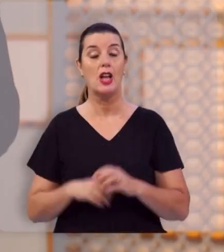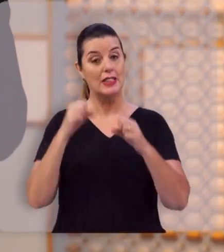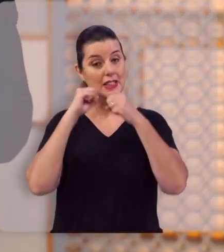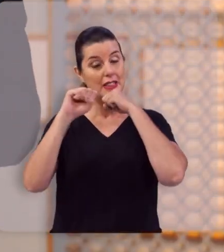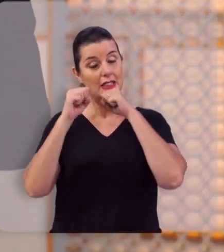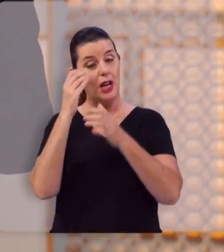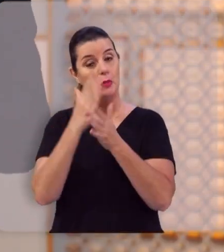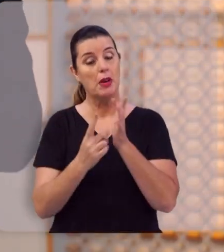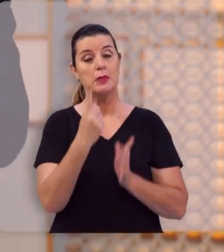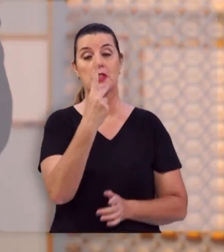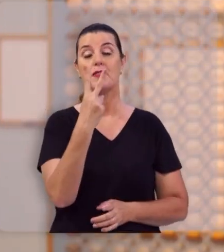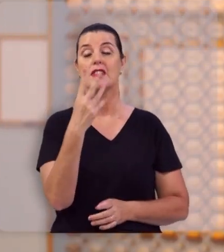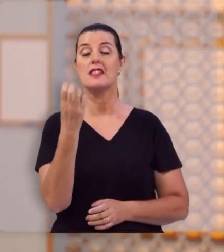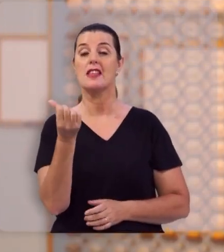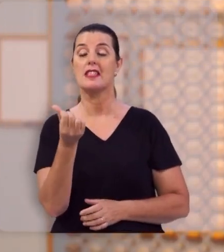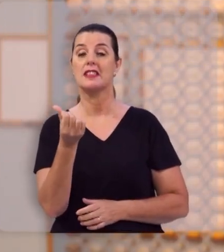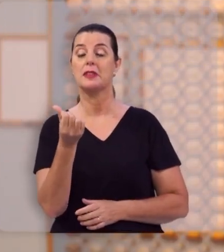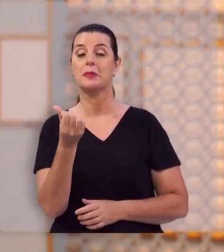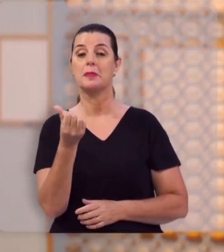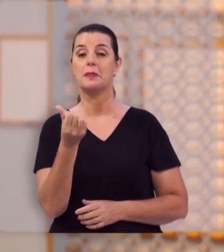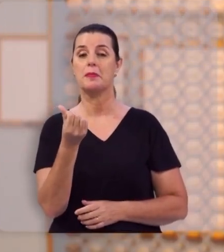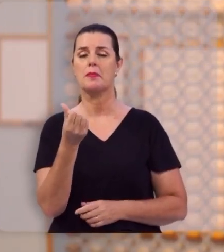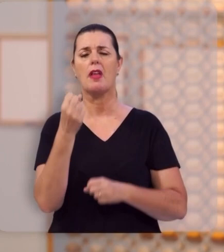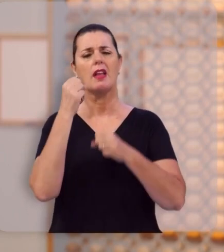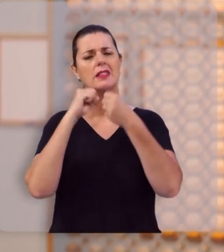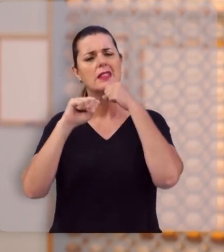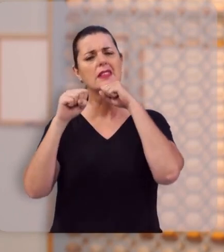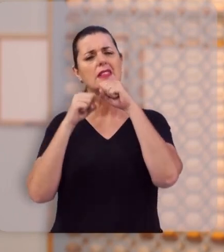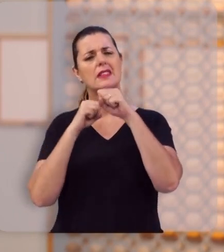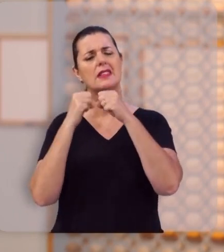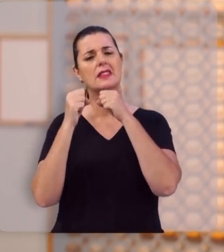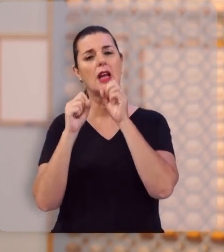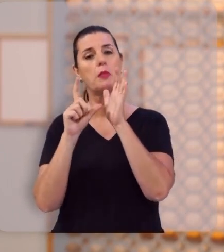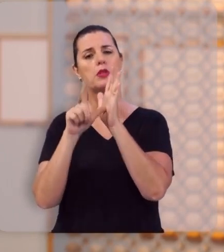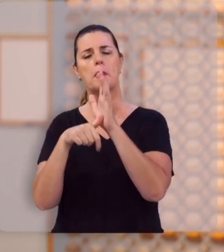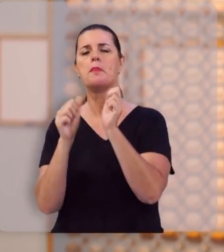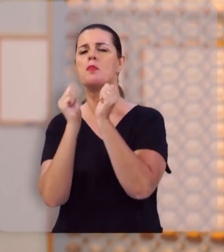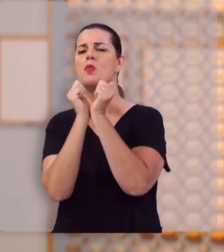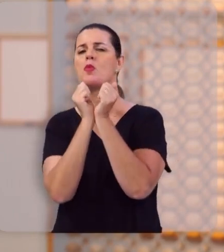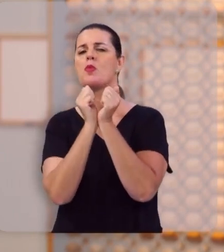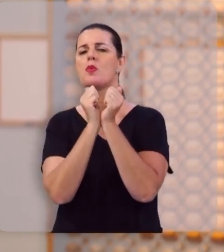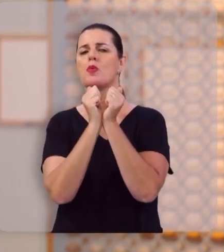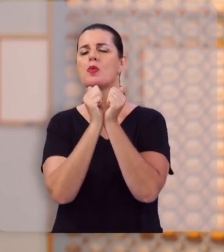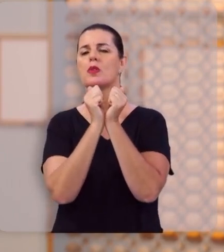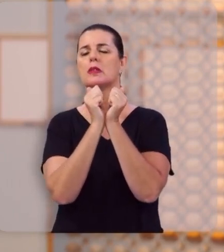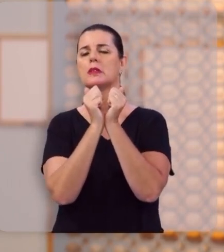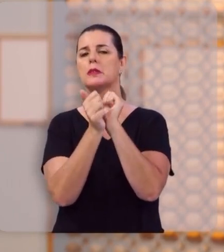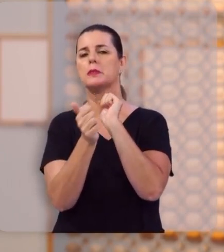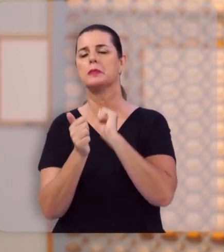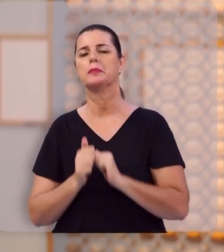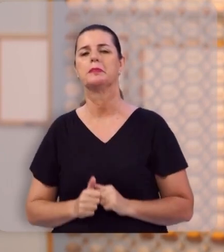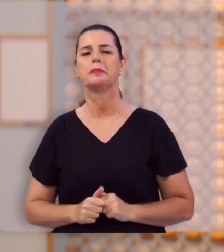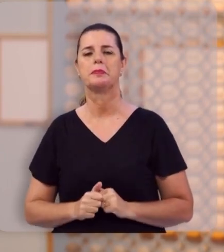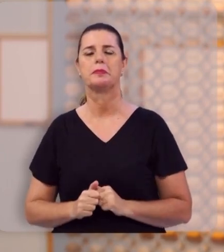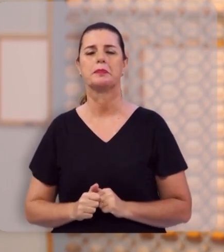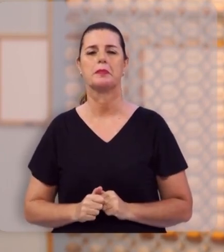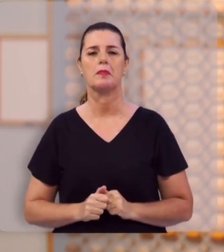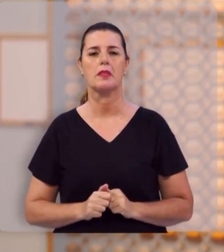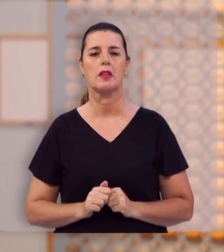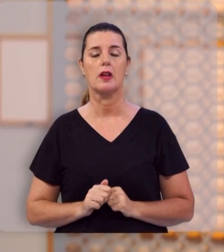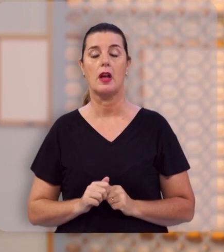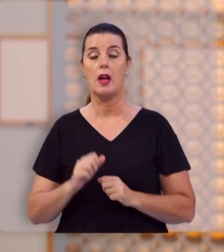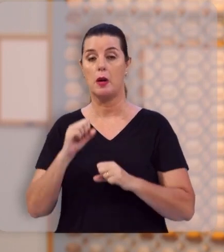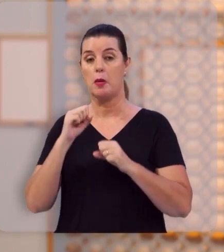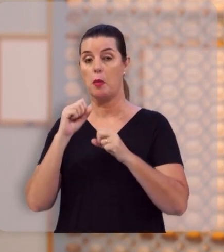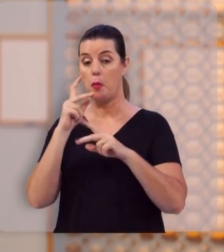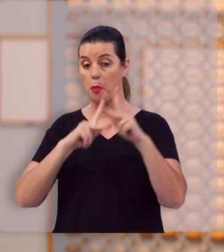O Salmo 126 é um salmo pós-cativeiro babilônico. A